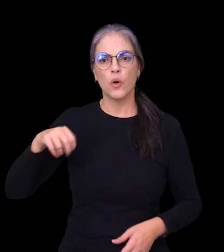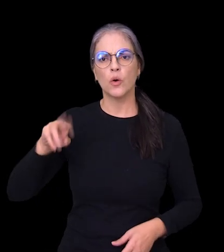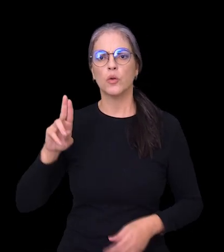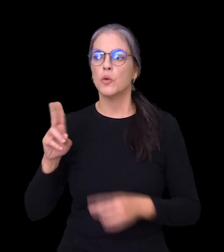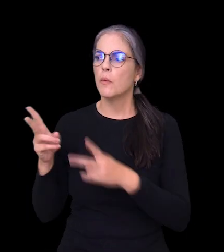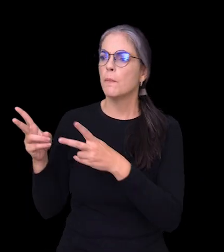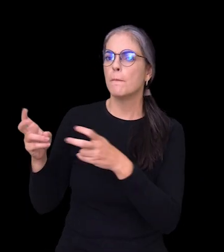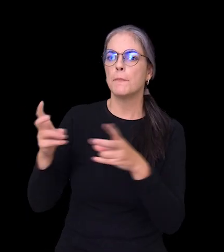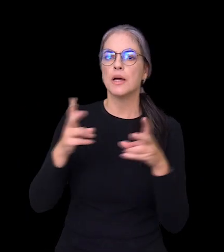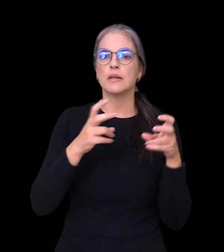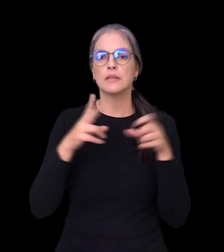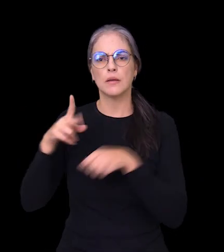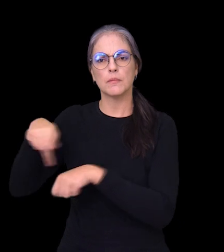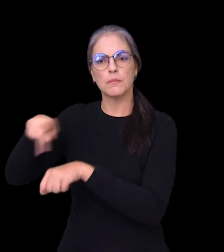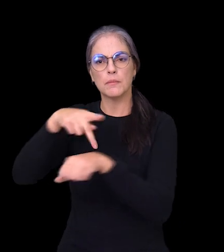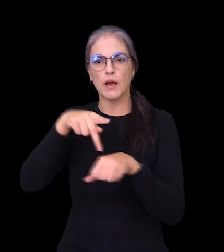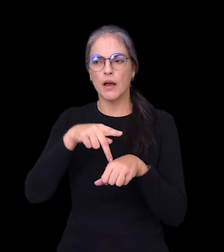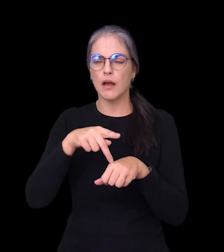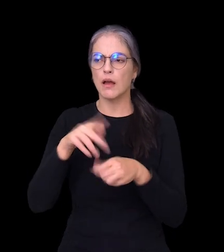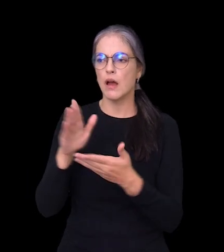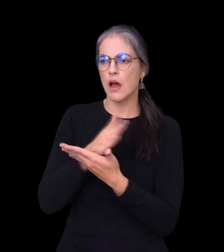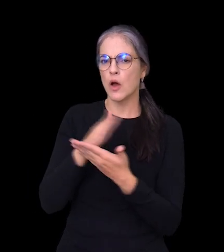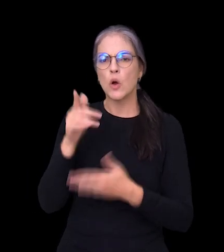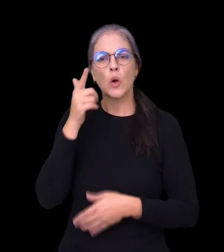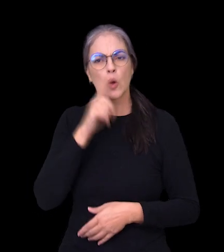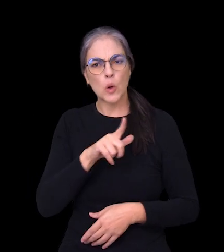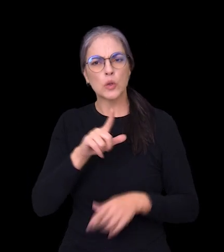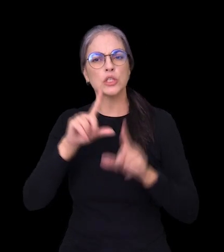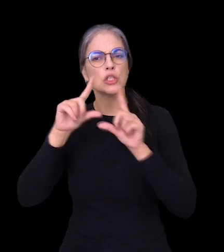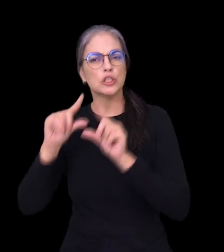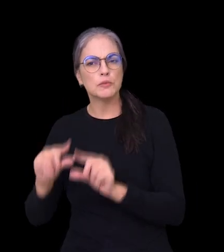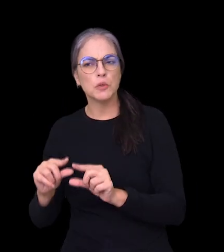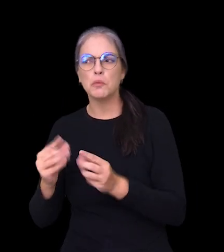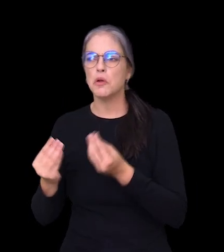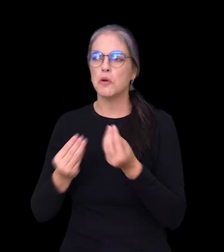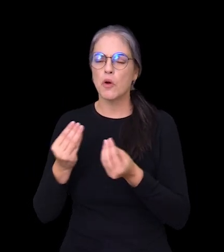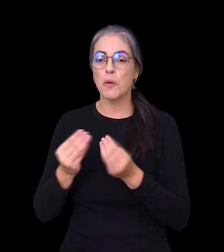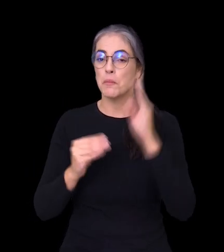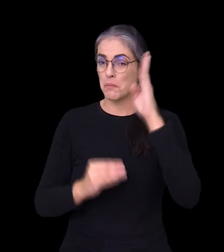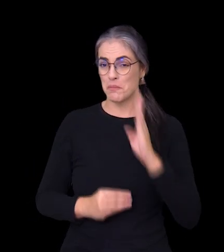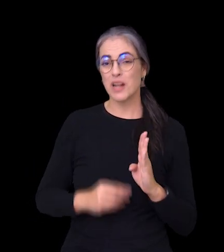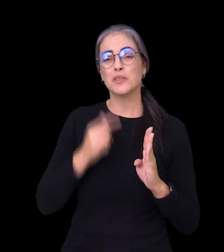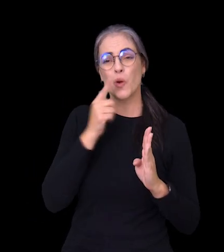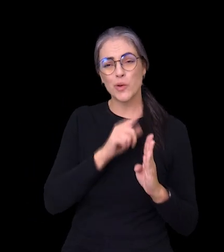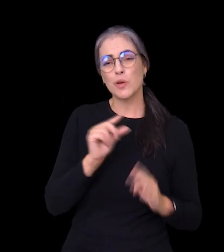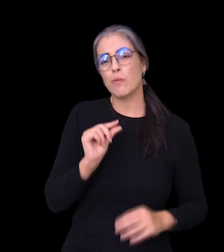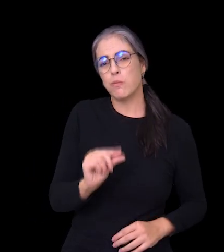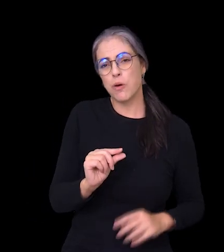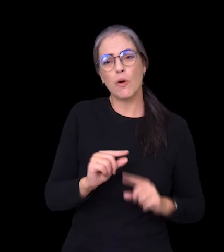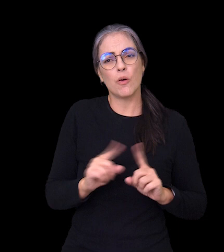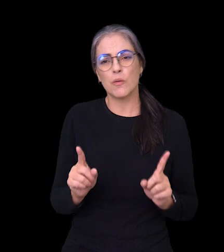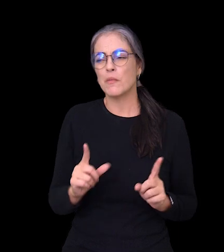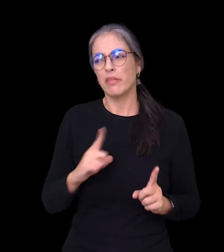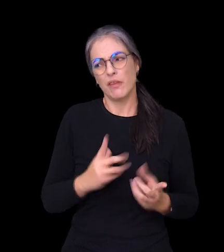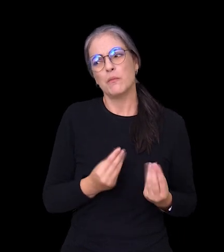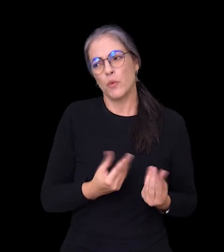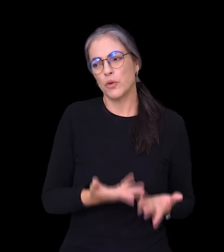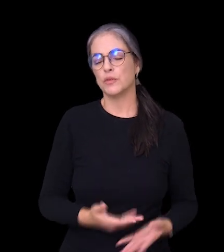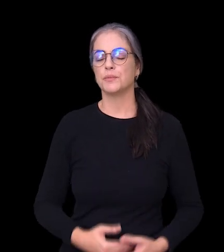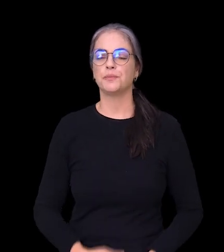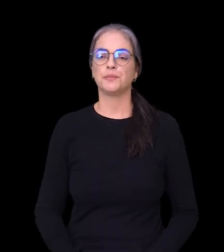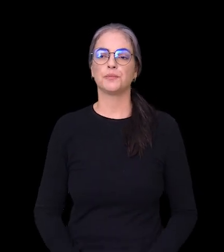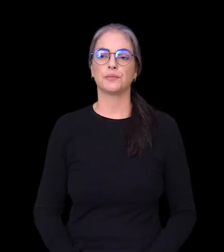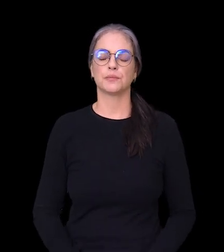países que conseguiram reduzir esses índices, né? Que o Brasil reduziu, mas ainda são muito altos, não é? Perfeito.